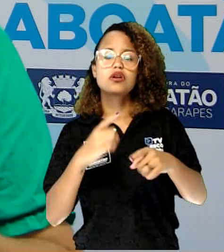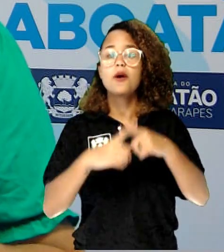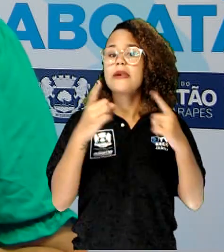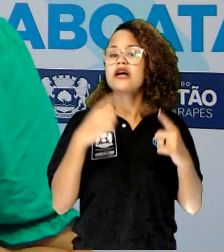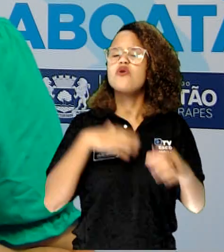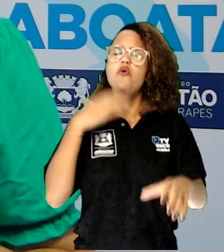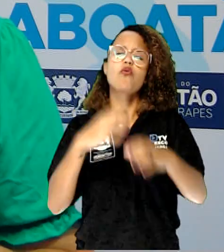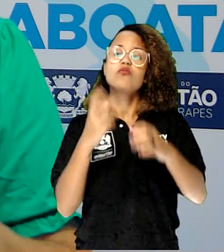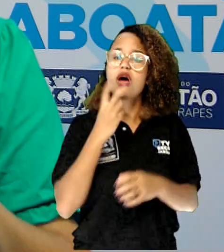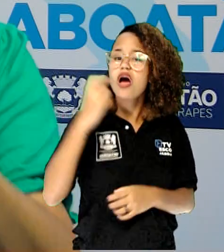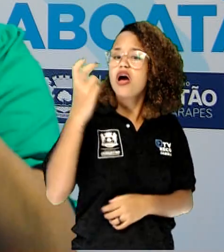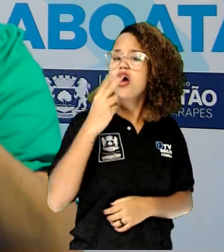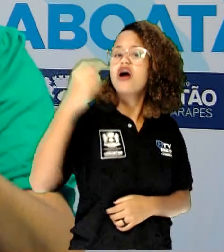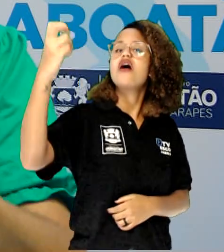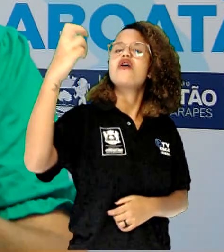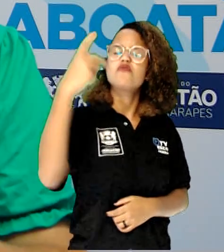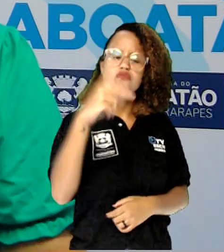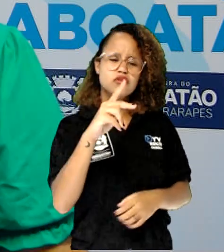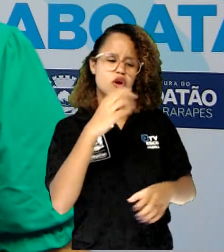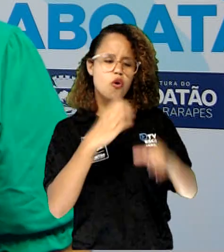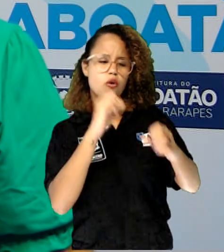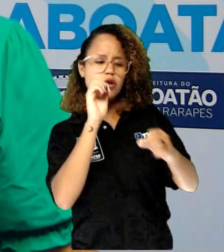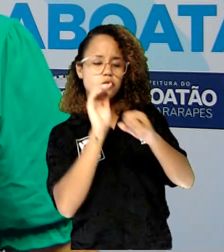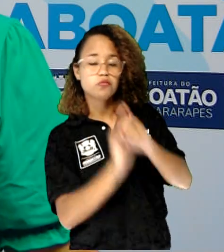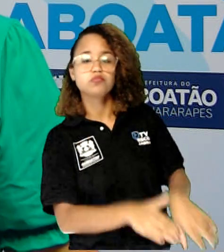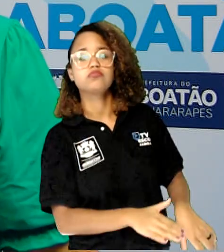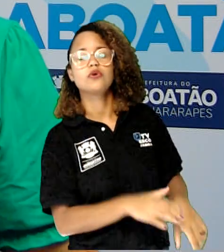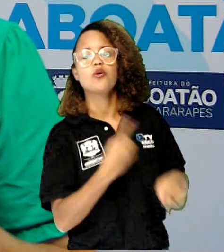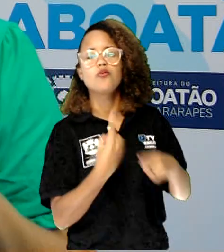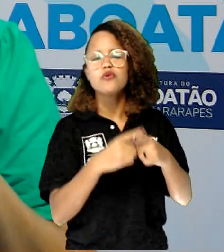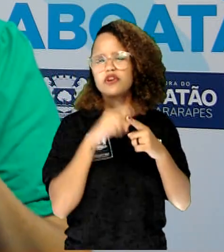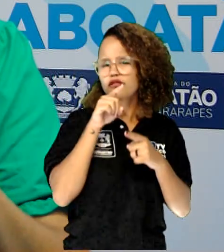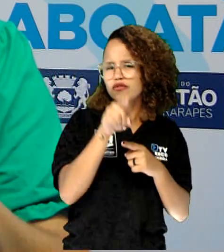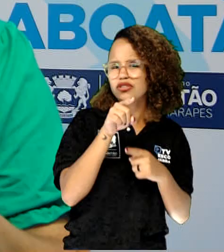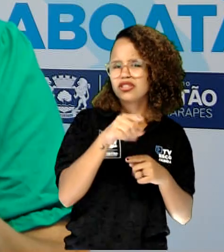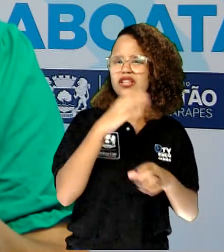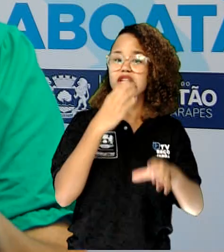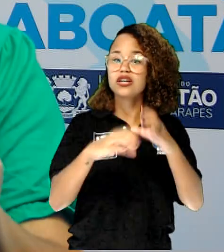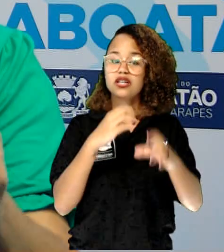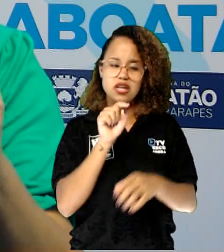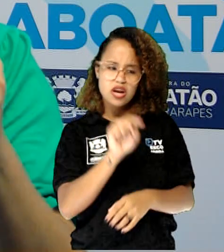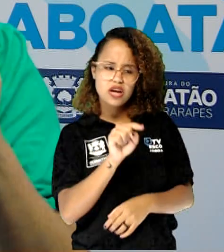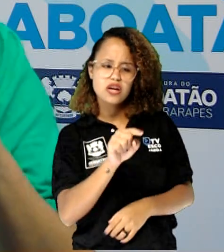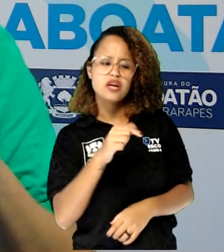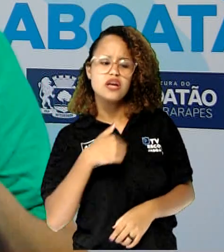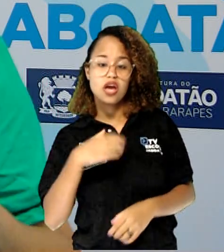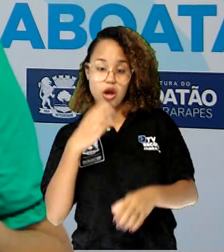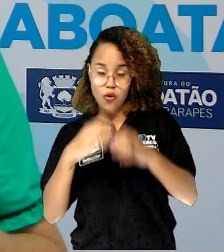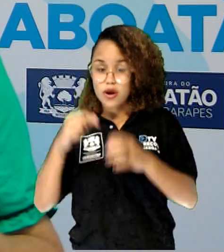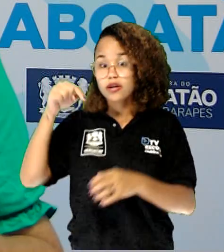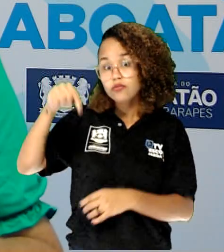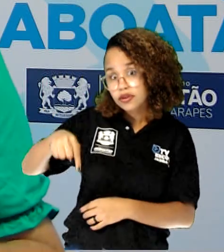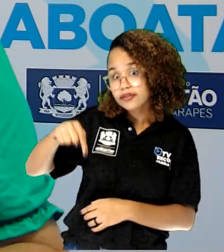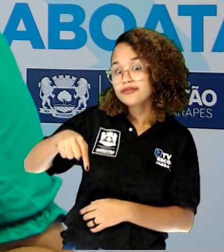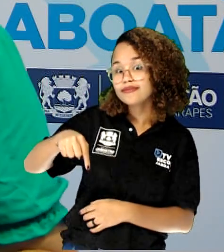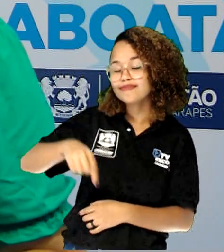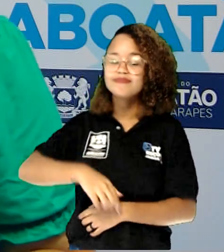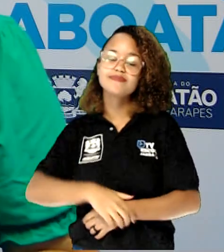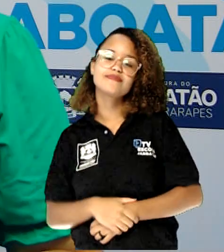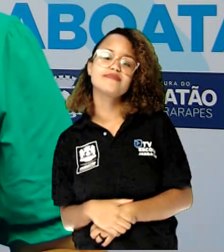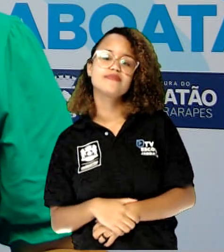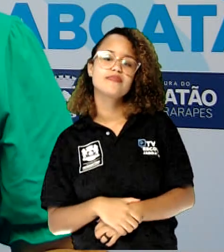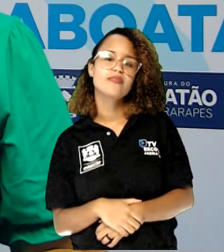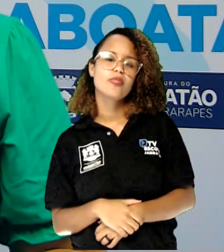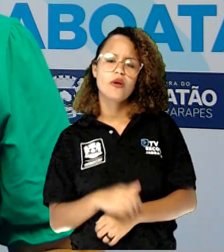eu vou cantar mais alto para o seu canto embalar, porque você canta aí, pode crer que eu canto cá.